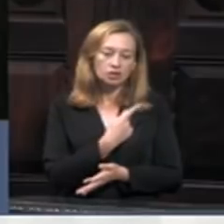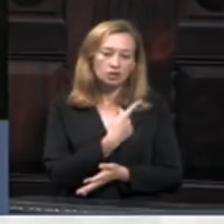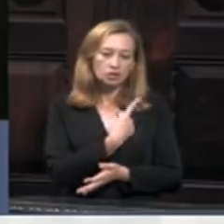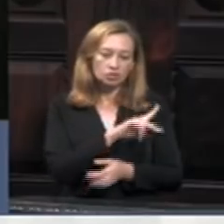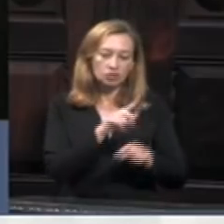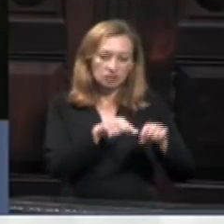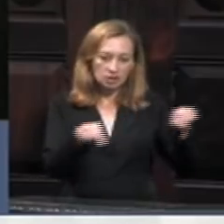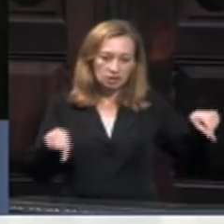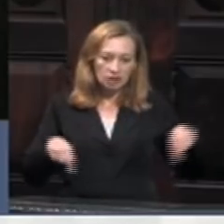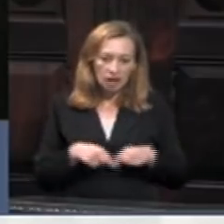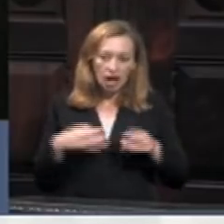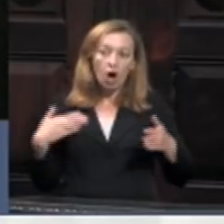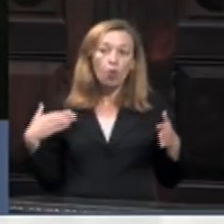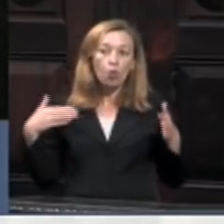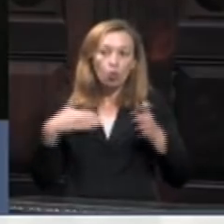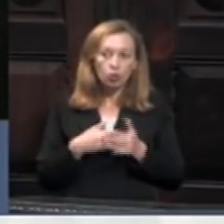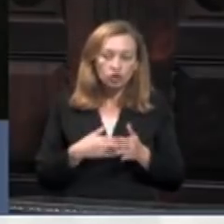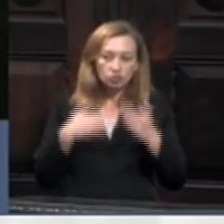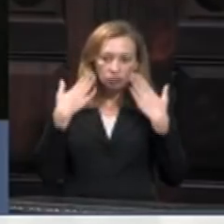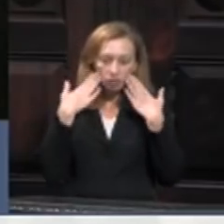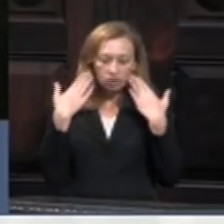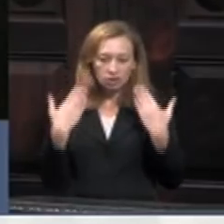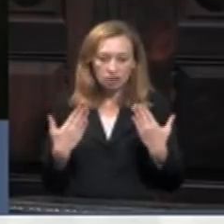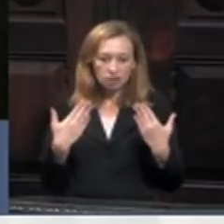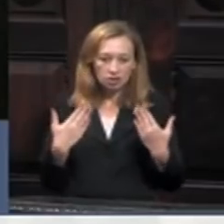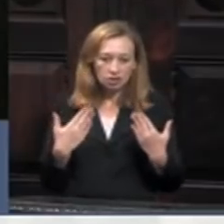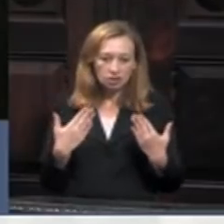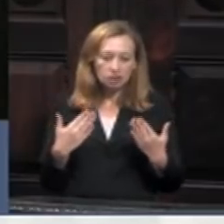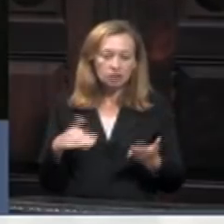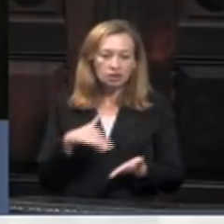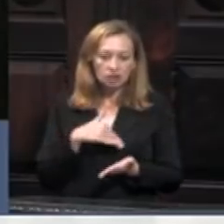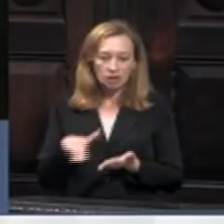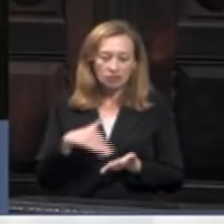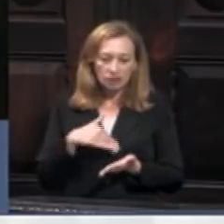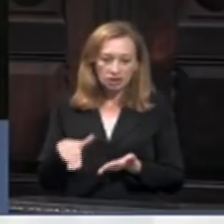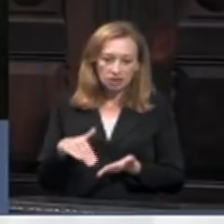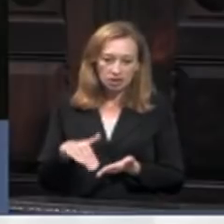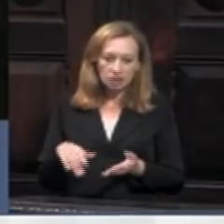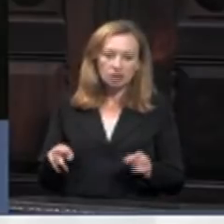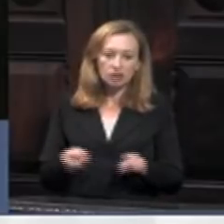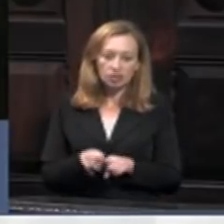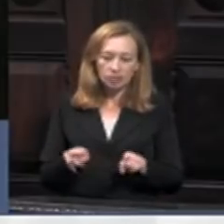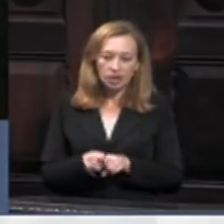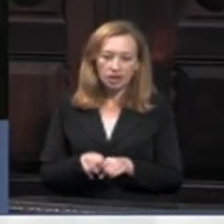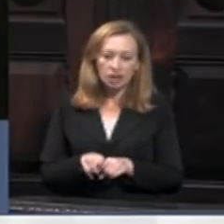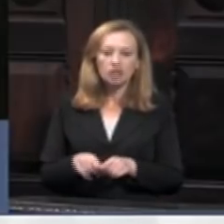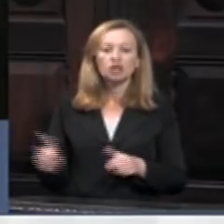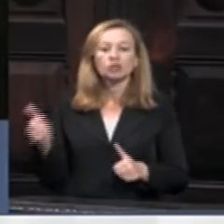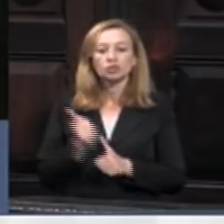última, com a representação da Fazenda, o subsecretário,